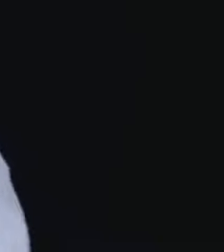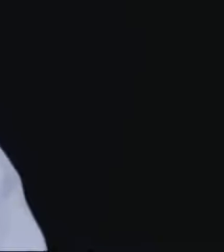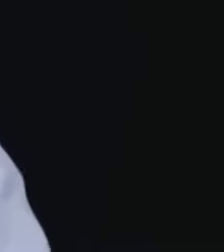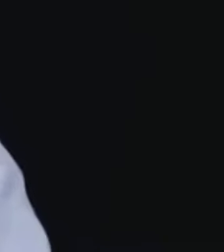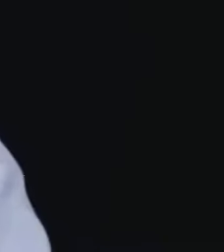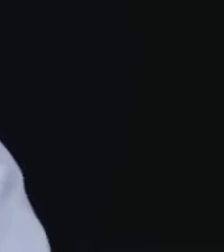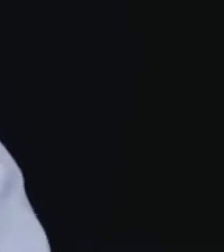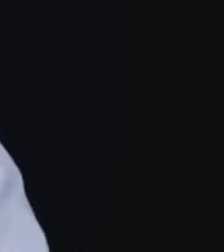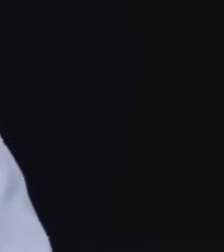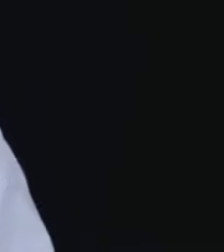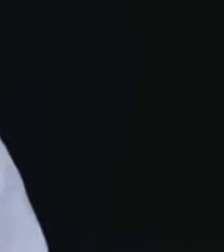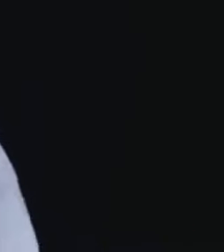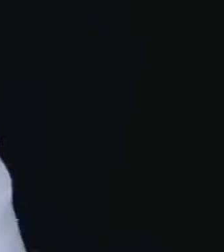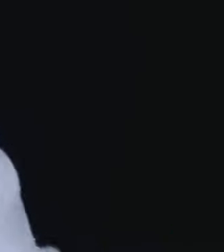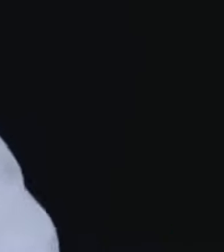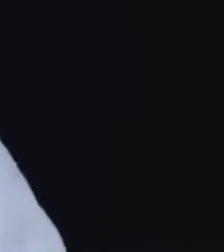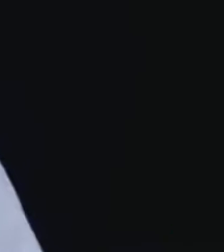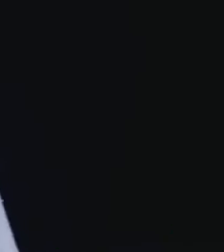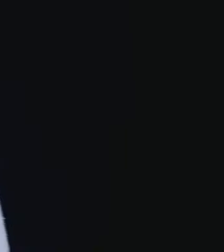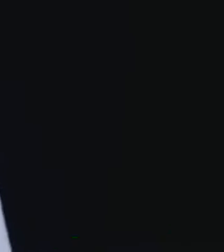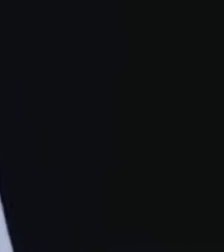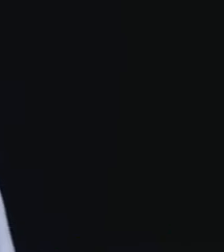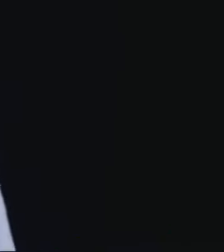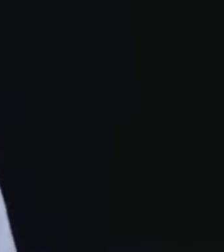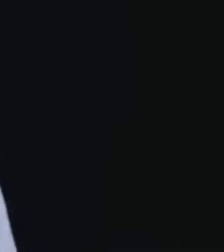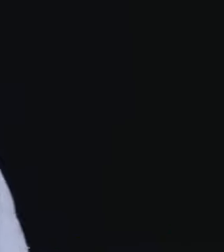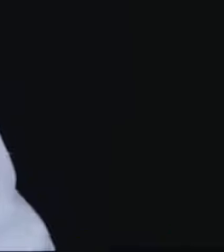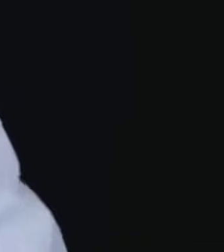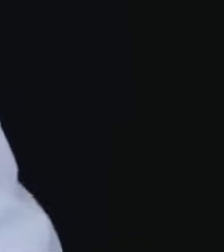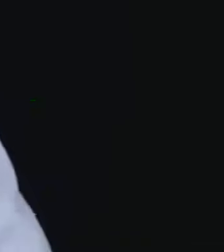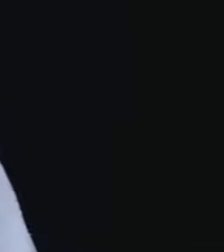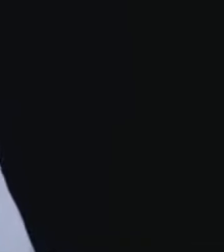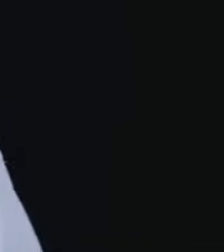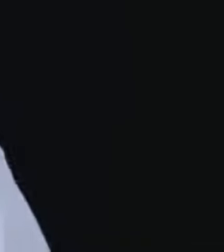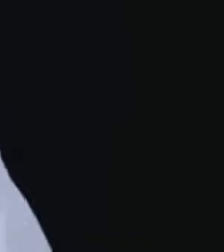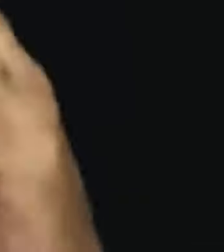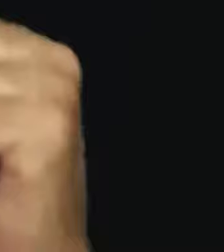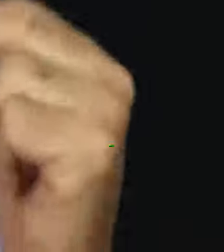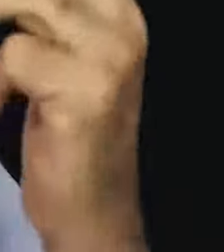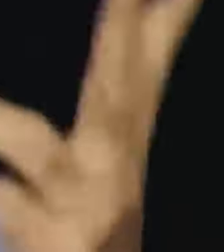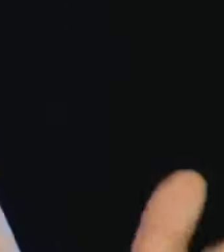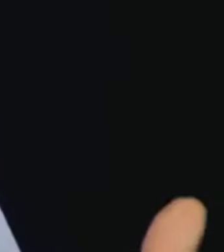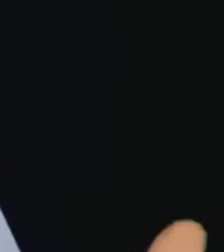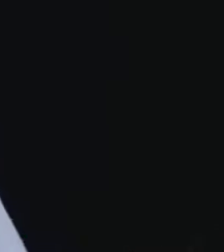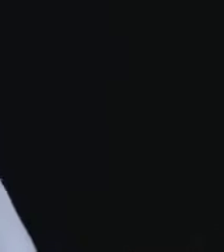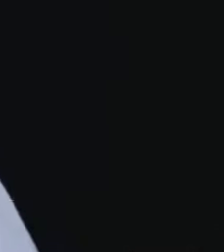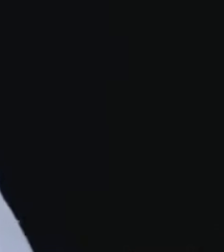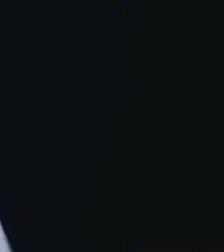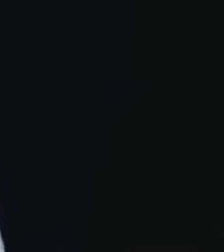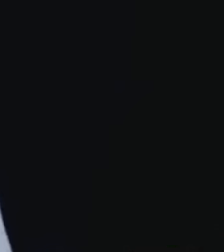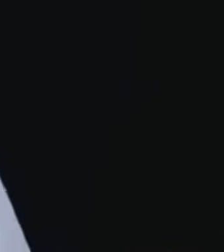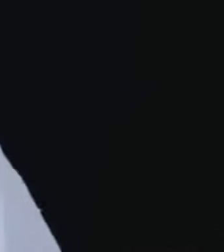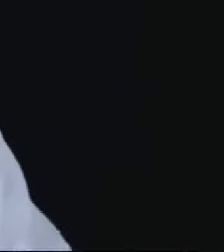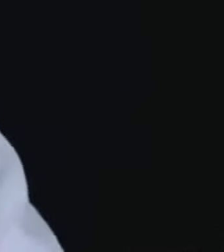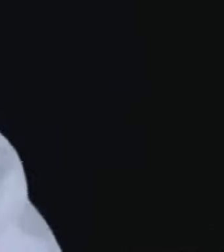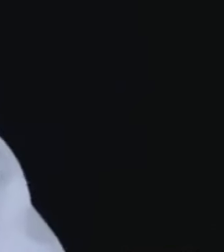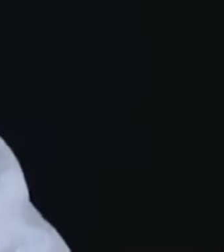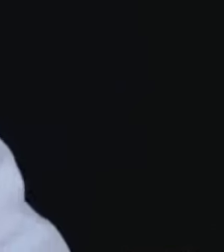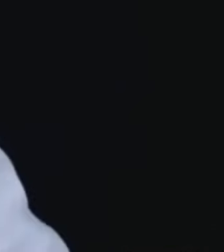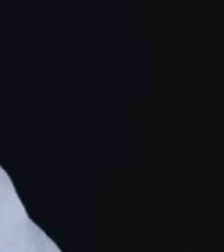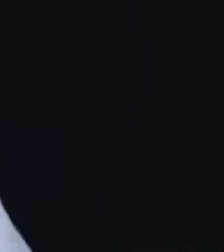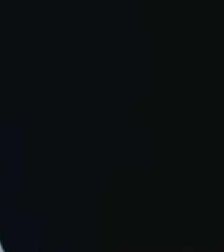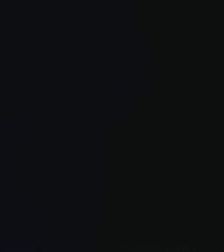que não por mérito, mas por conluio, que vos julgais deuses da virtude e